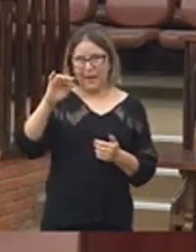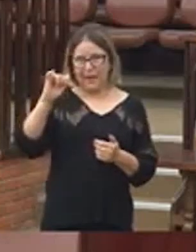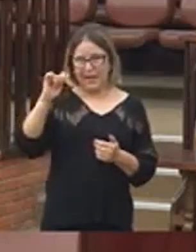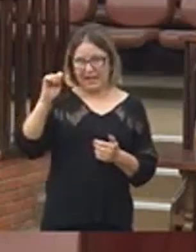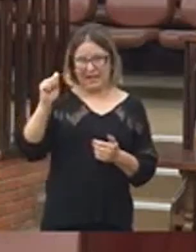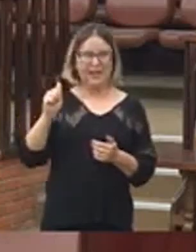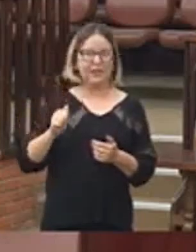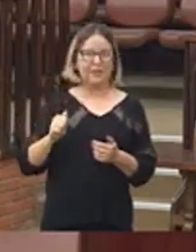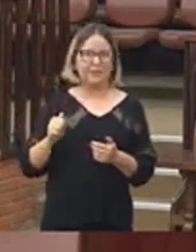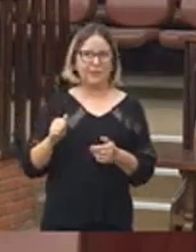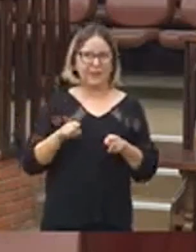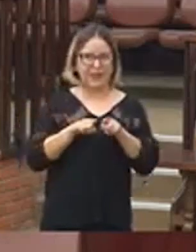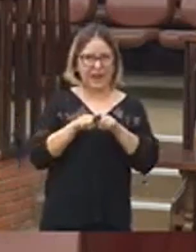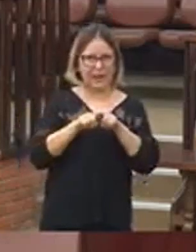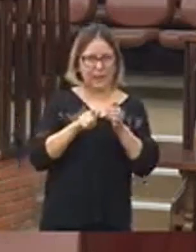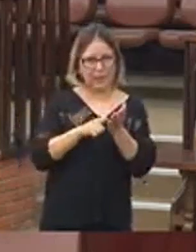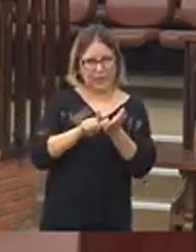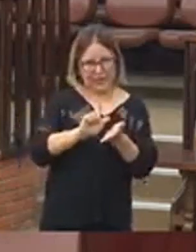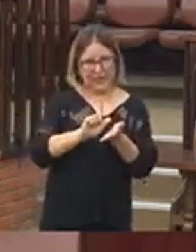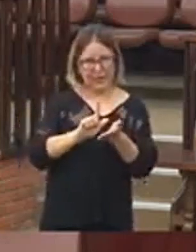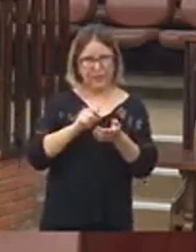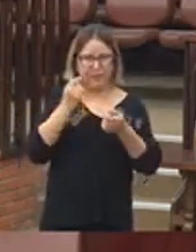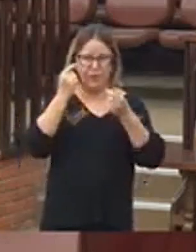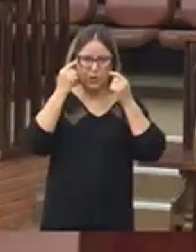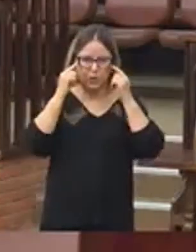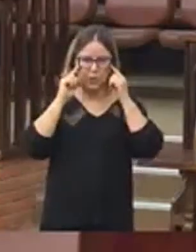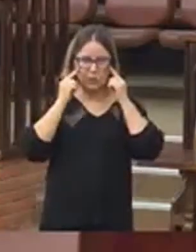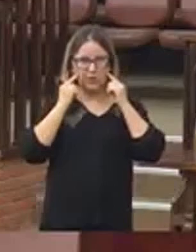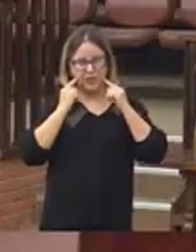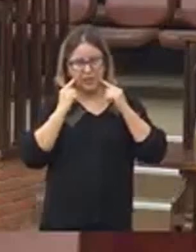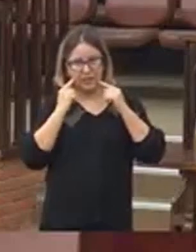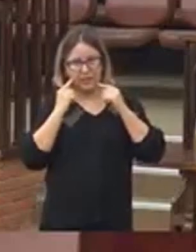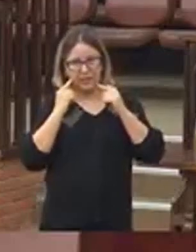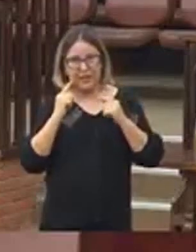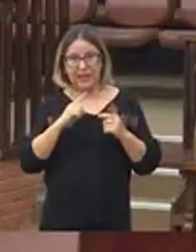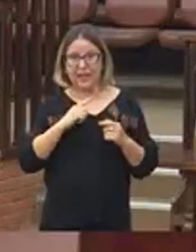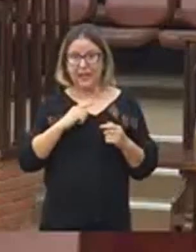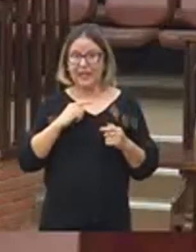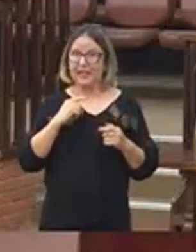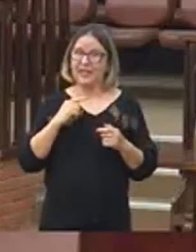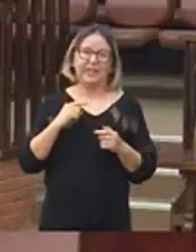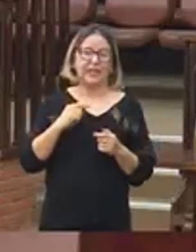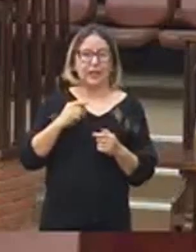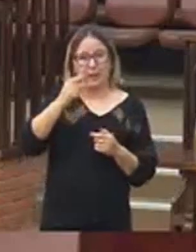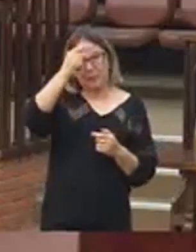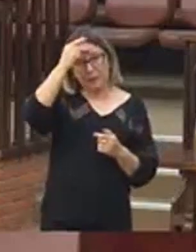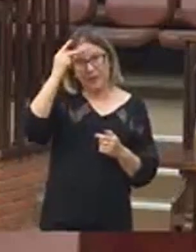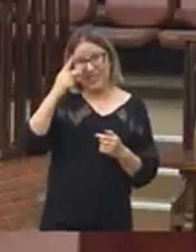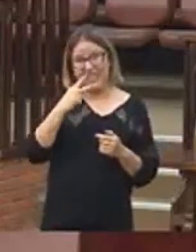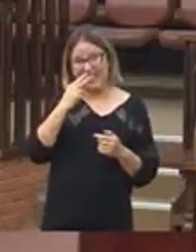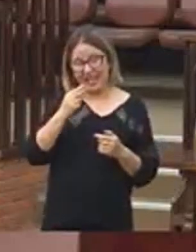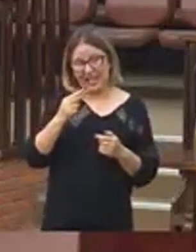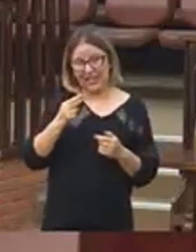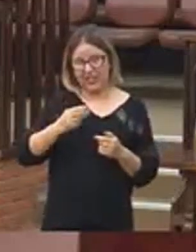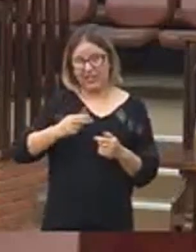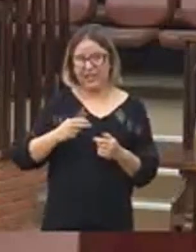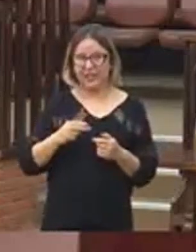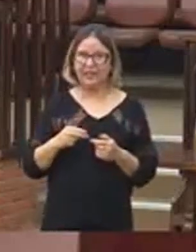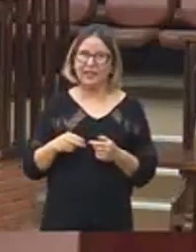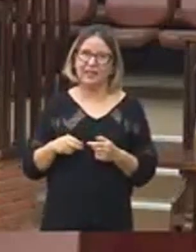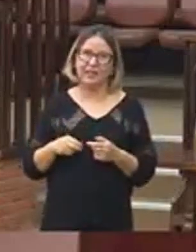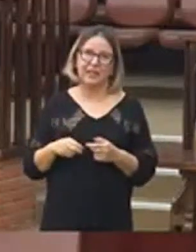Aí ele seria uma espécie de solidariedade. Foi uma